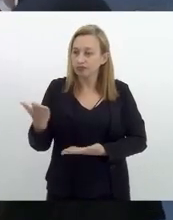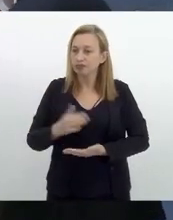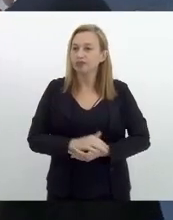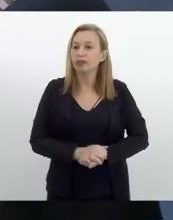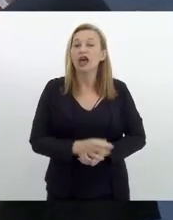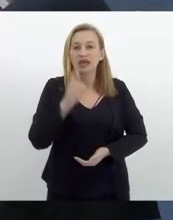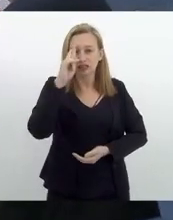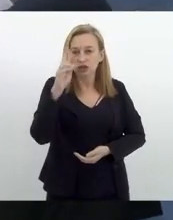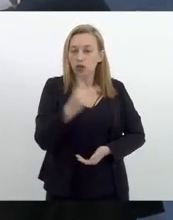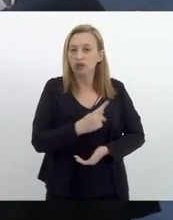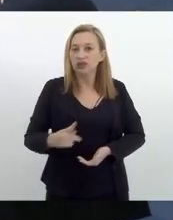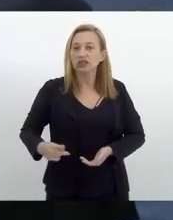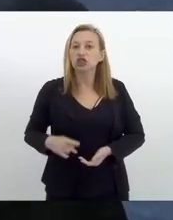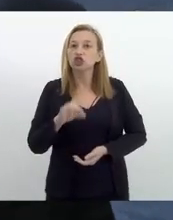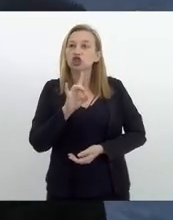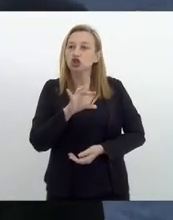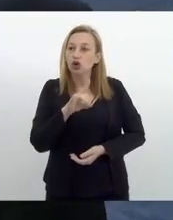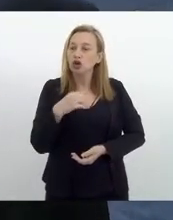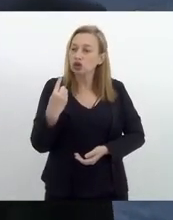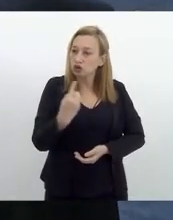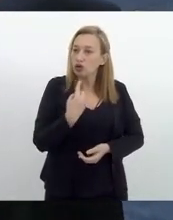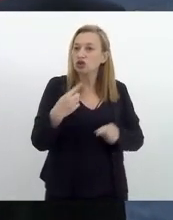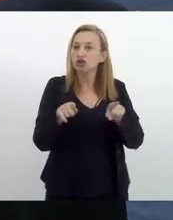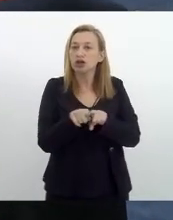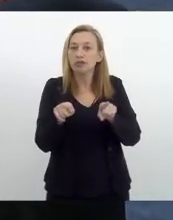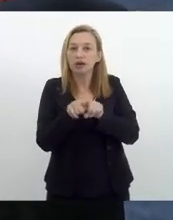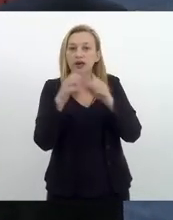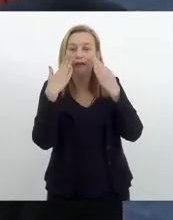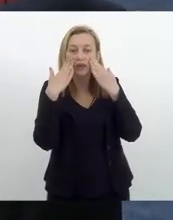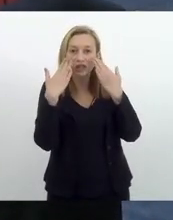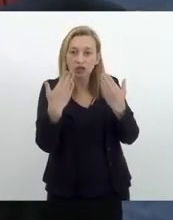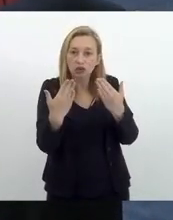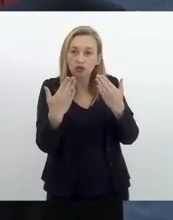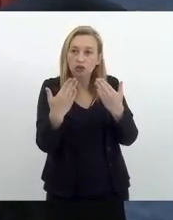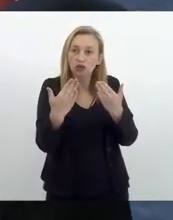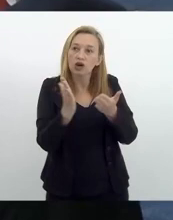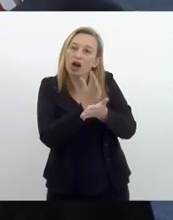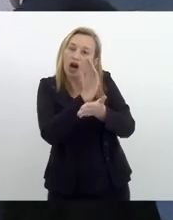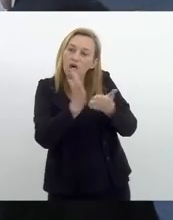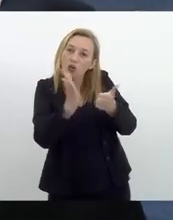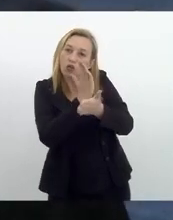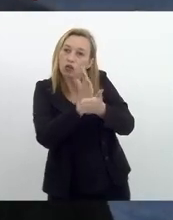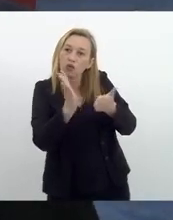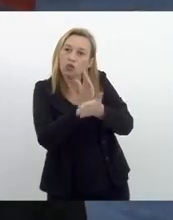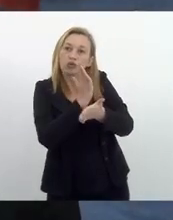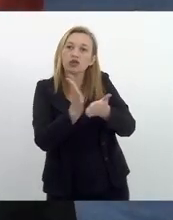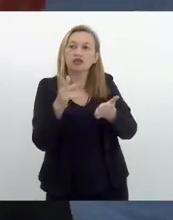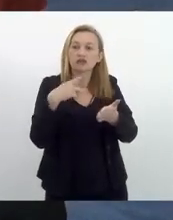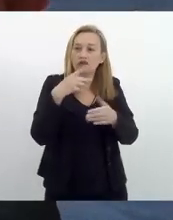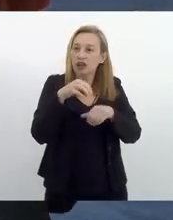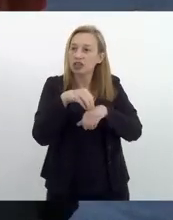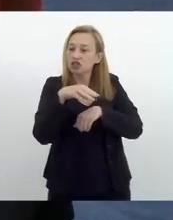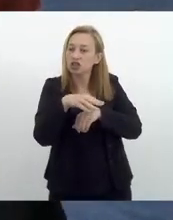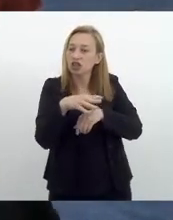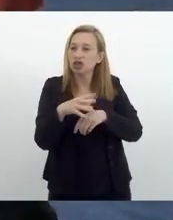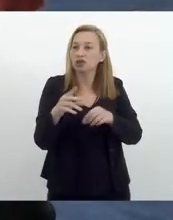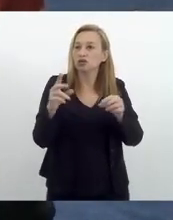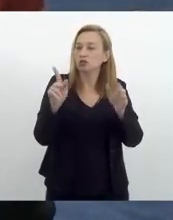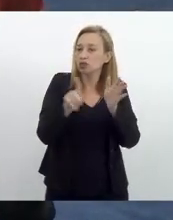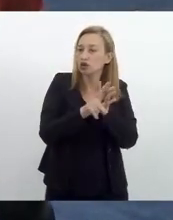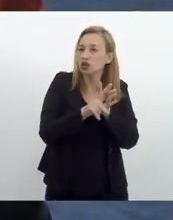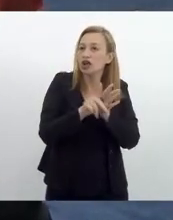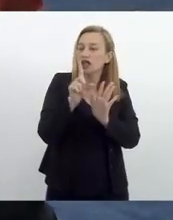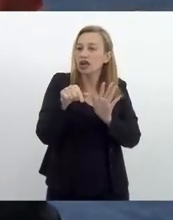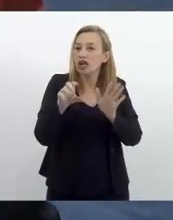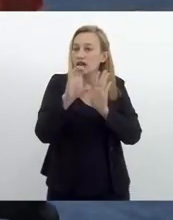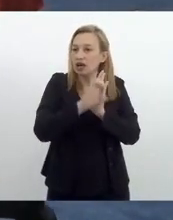presidente, só porque a gente também apresentou algumas sugestões de destaque a esse projeto, que